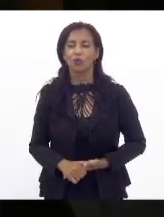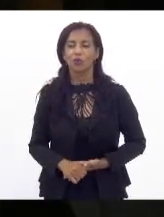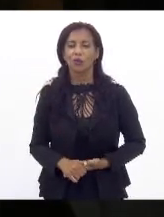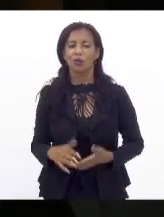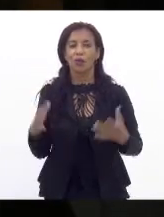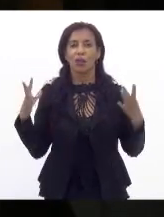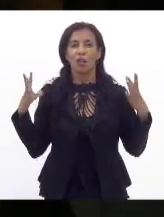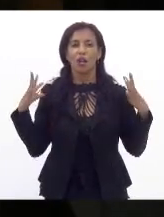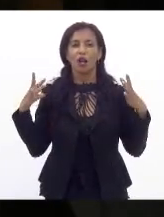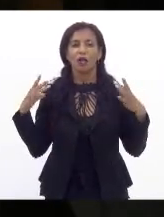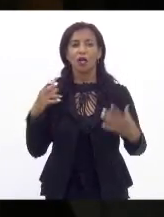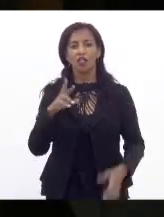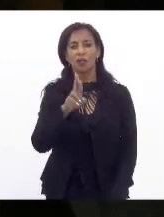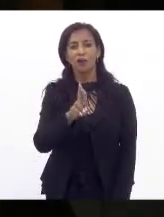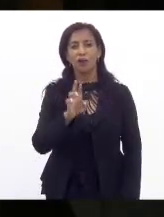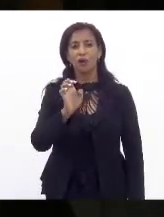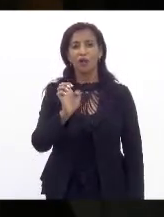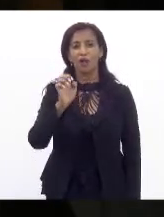Anjo Renegado,